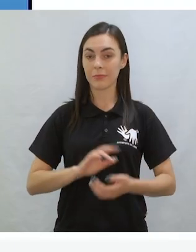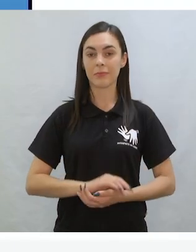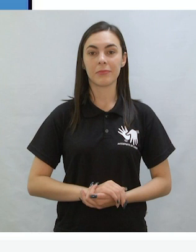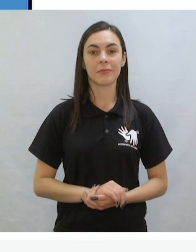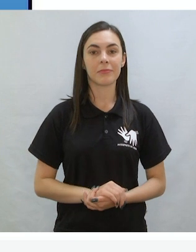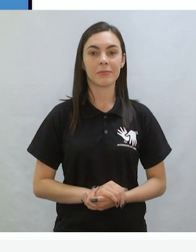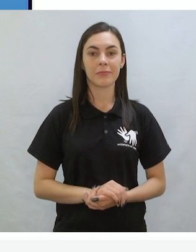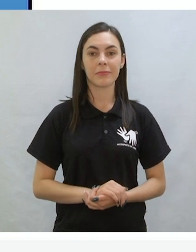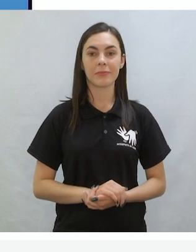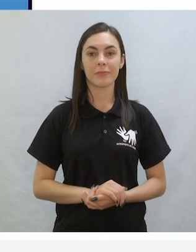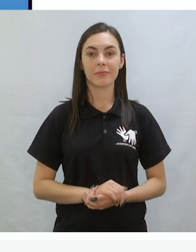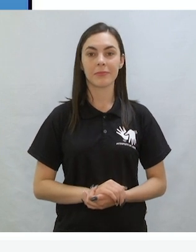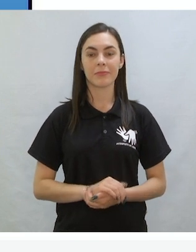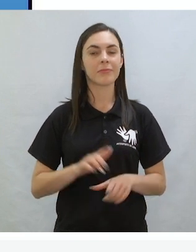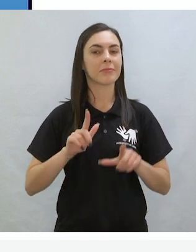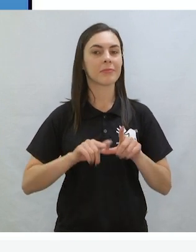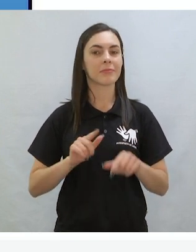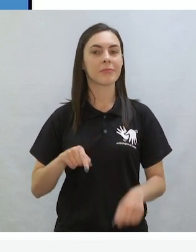4.